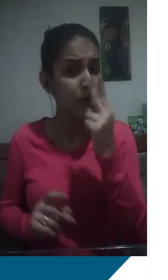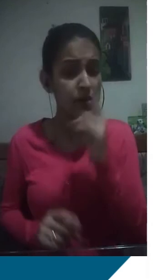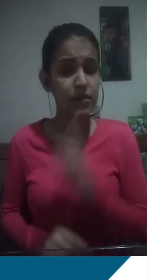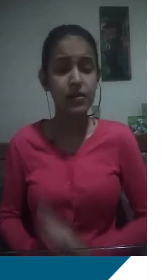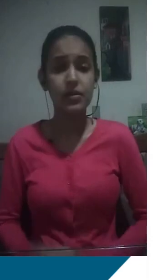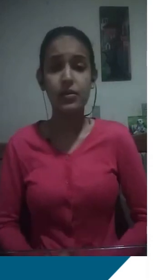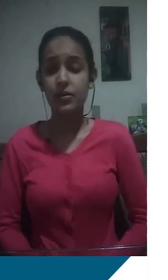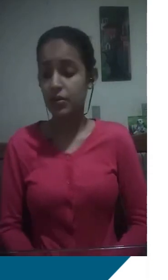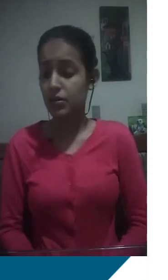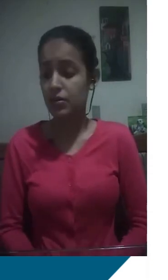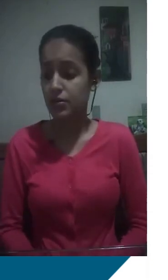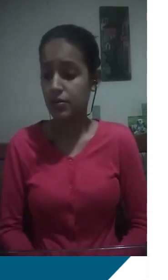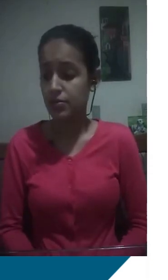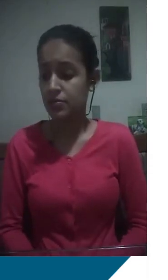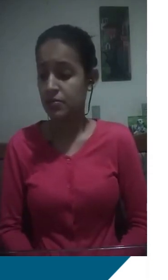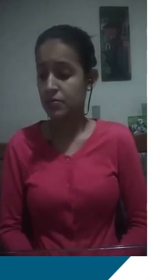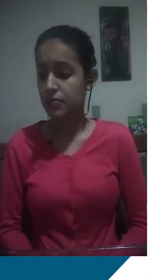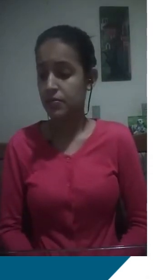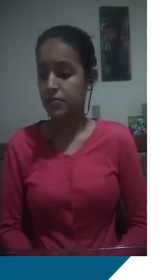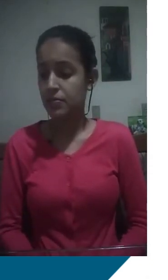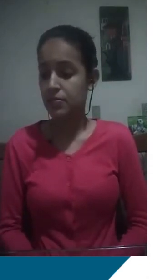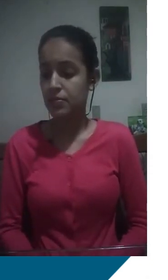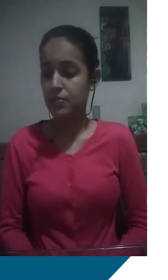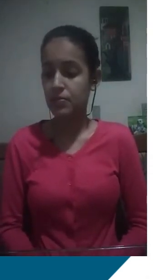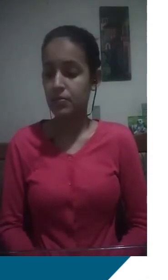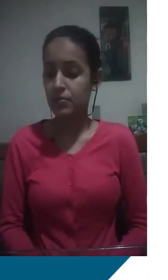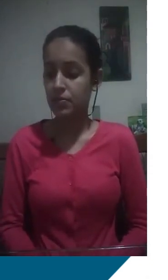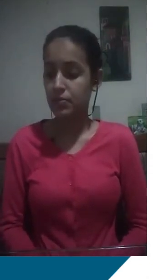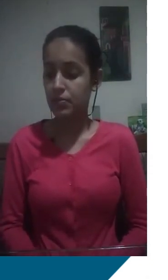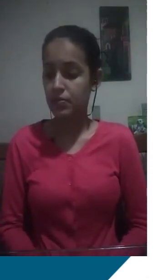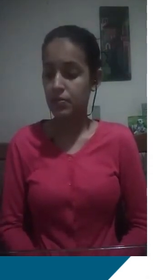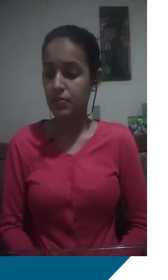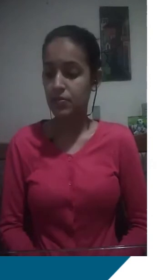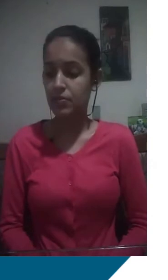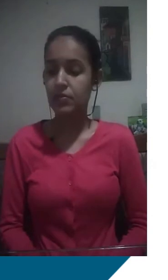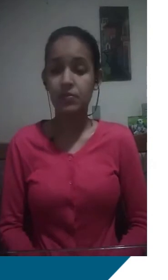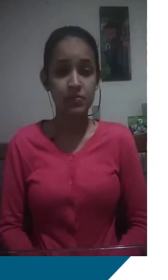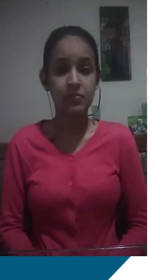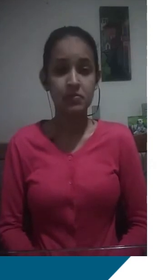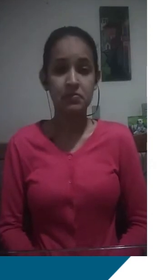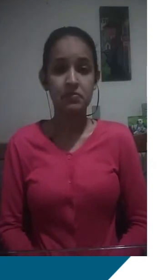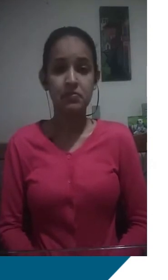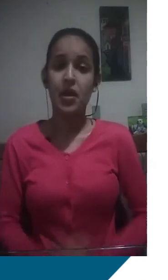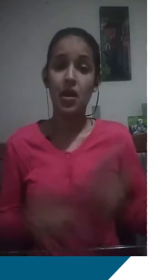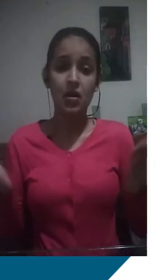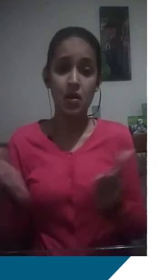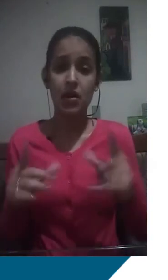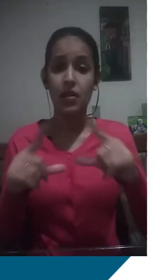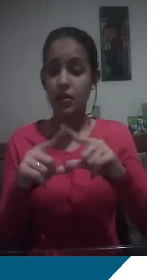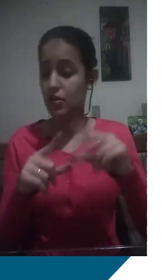agora, que é a dilatação volumétrica, a gente tem ΔV igual a V0 vezes gama vezes